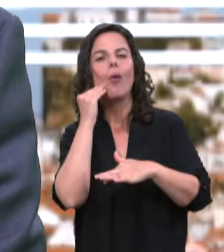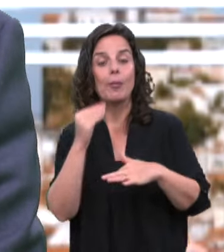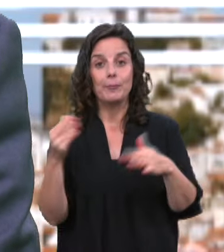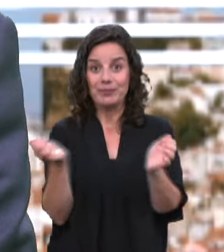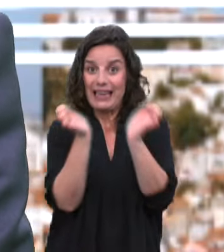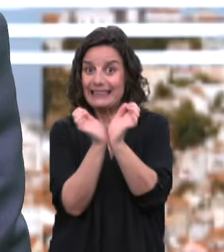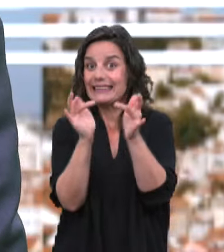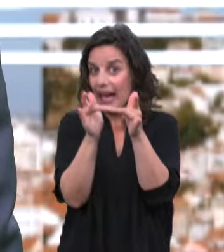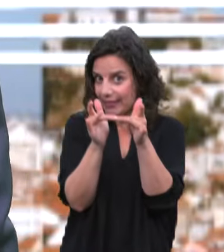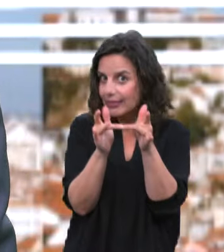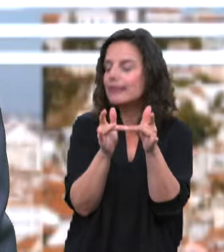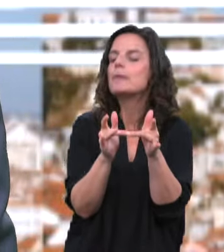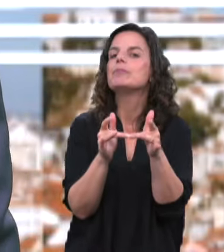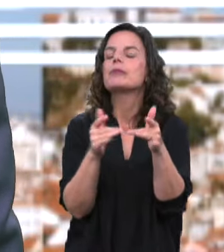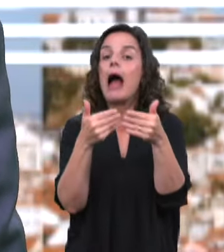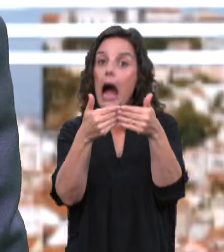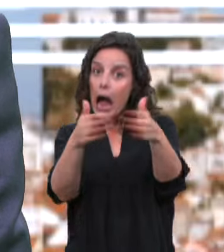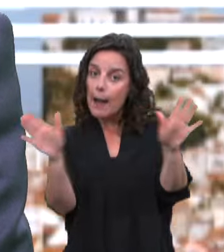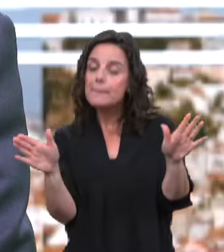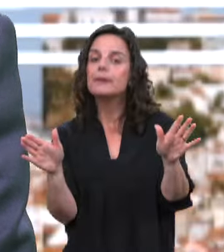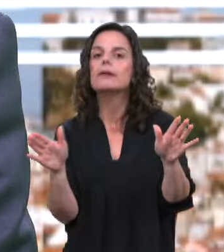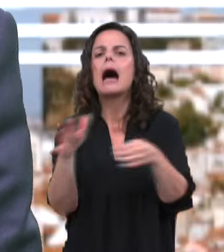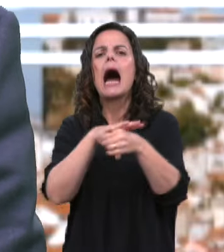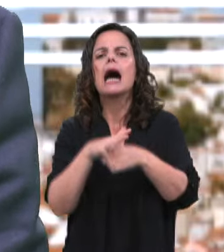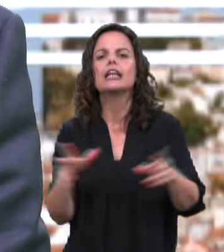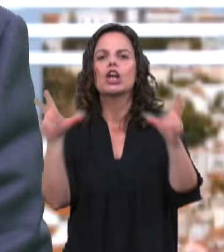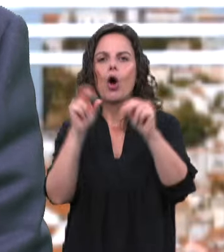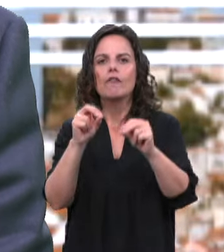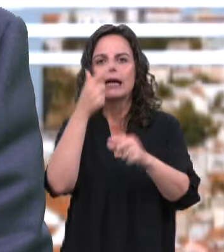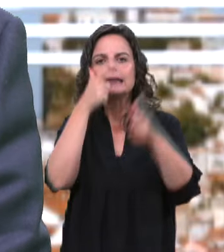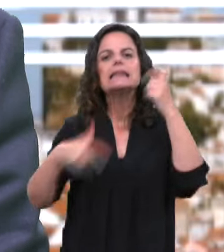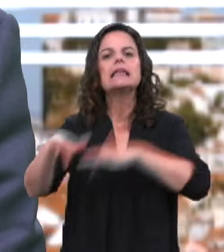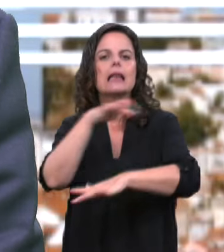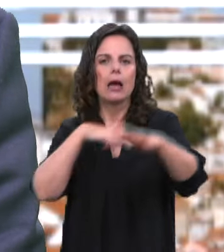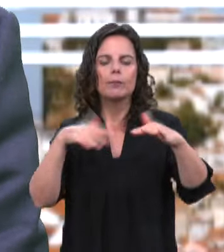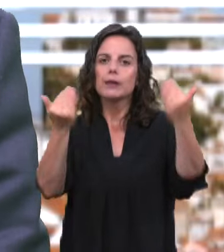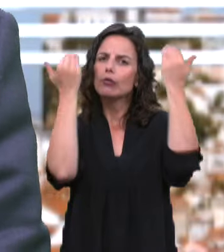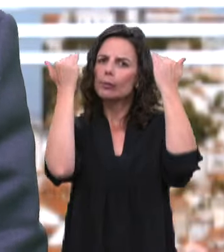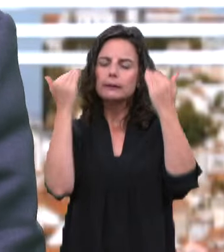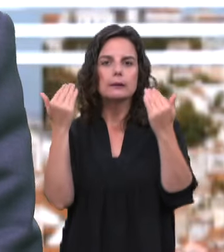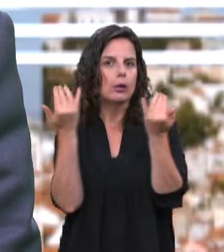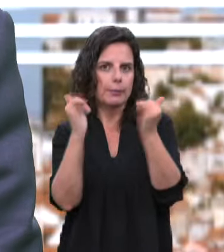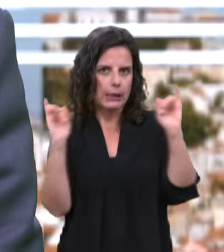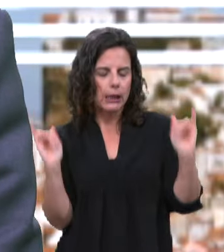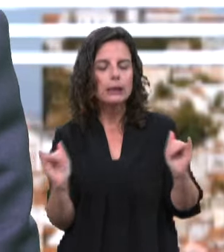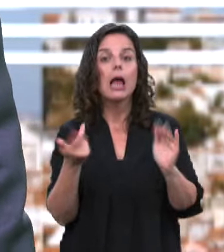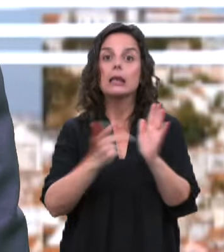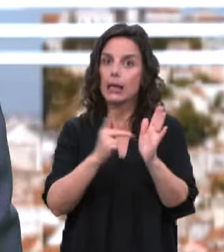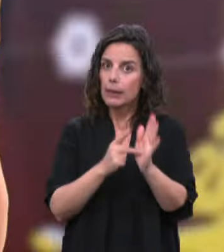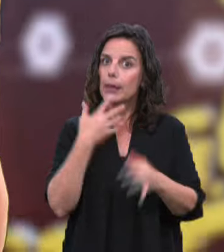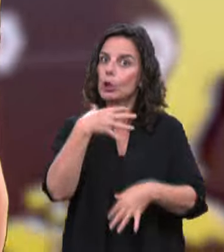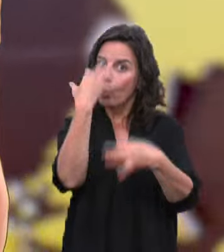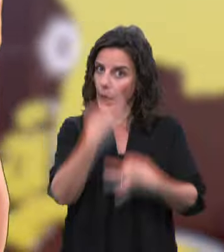abrindo no nosso site uma nova área, que é a área do cidadão, com informação independente, tecnicamente